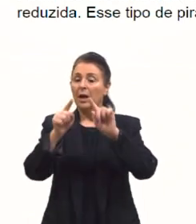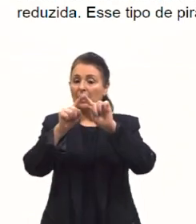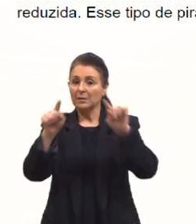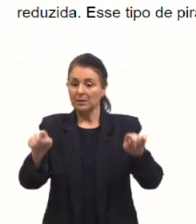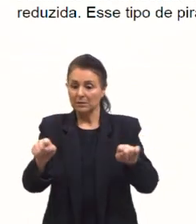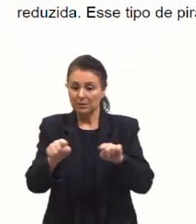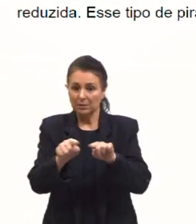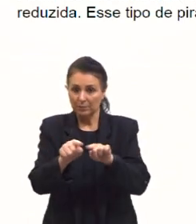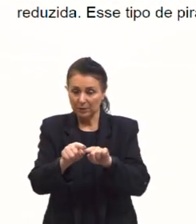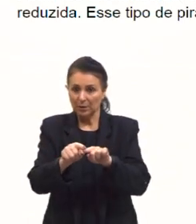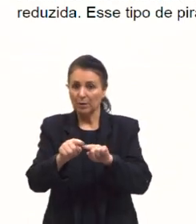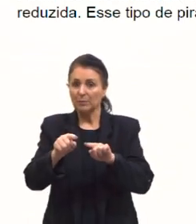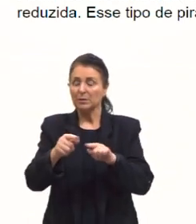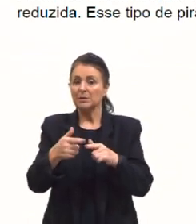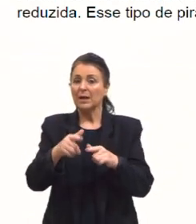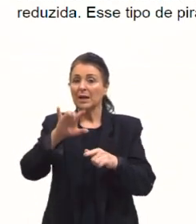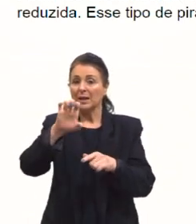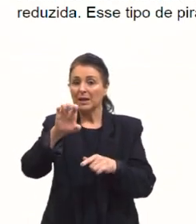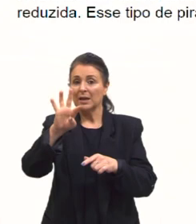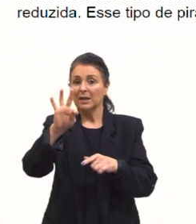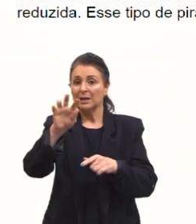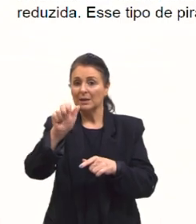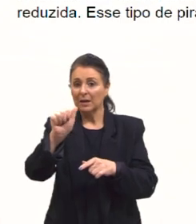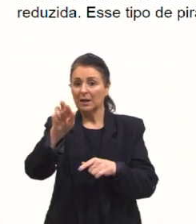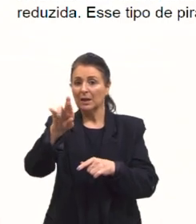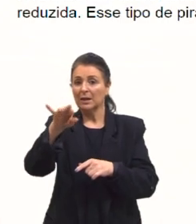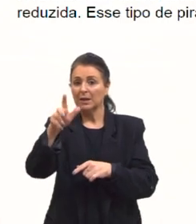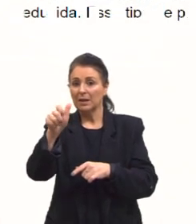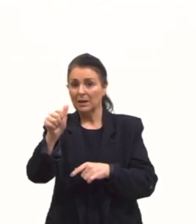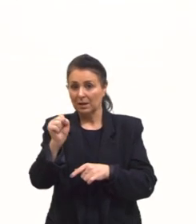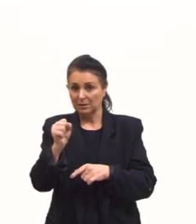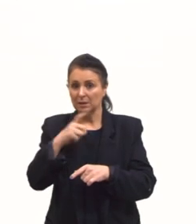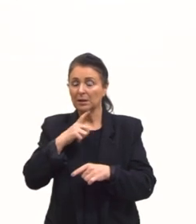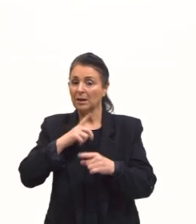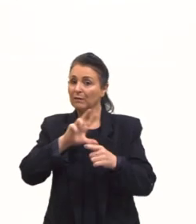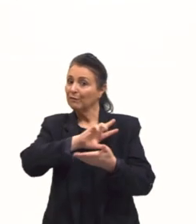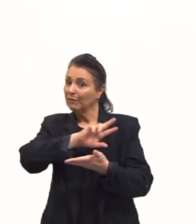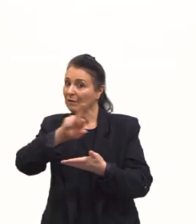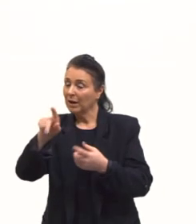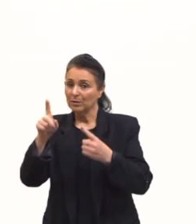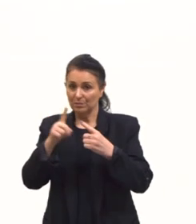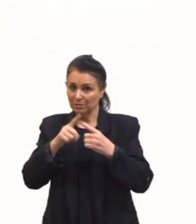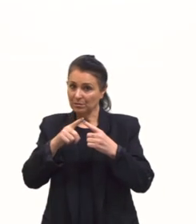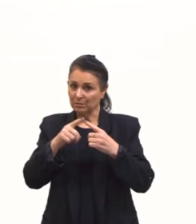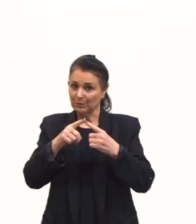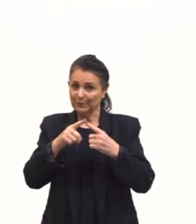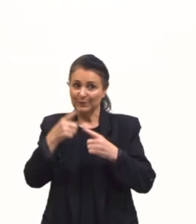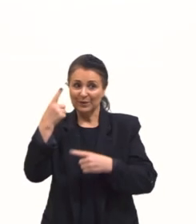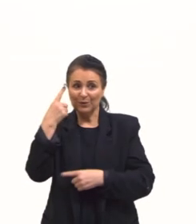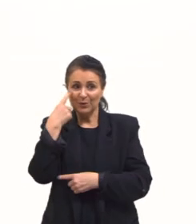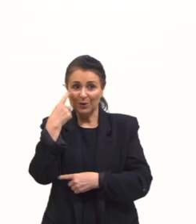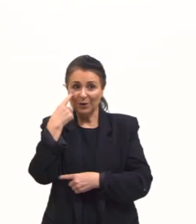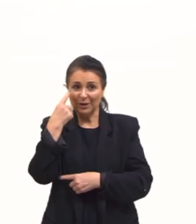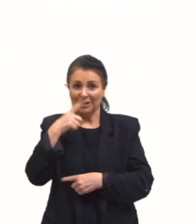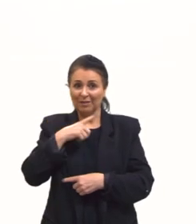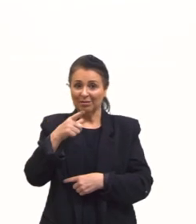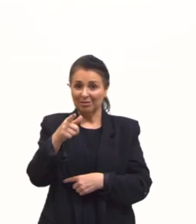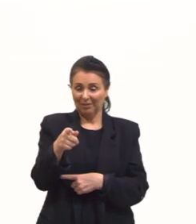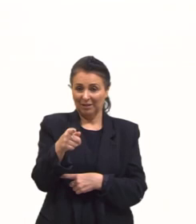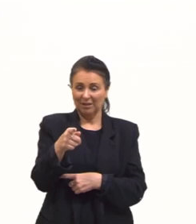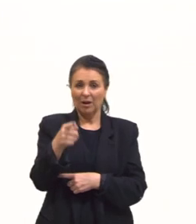etárias e aí então tu já sabe né que tem esses tipos aí e olha lá ó e aí nós temos